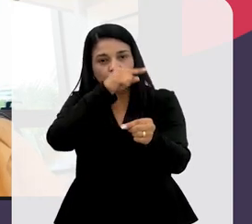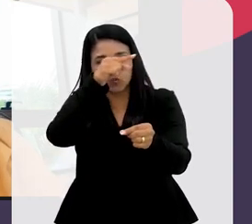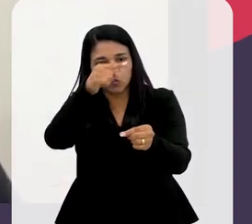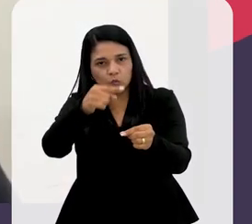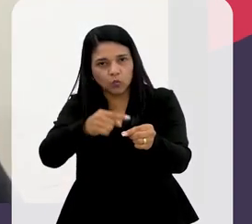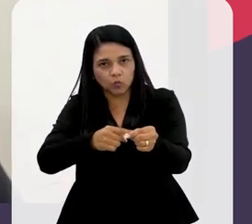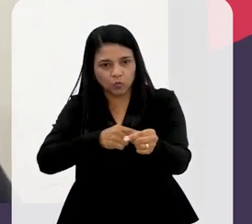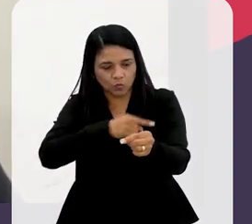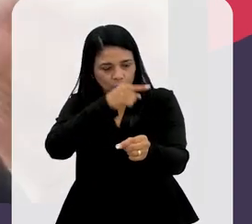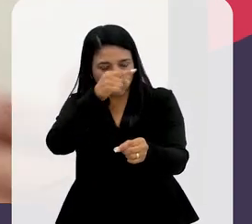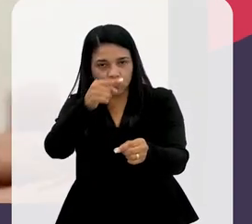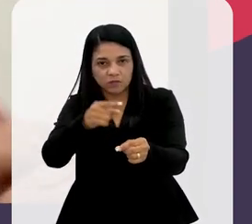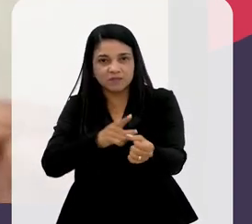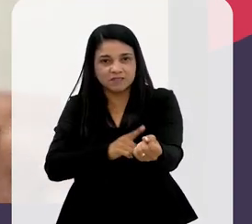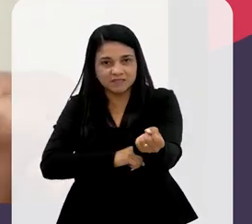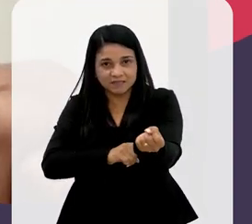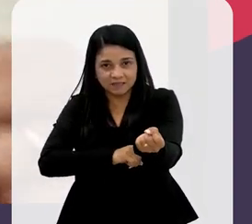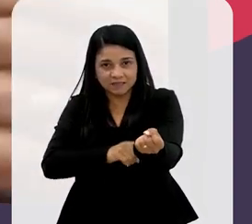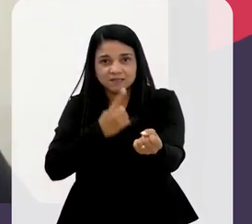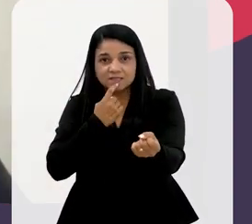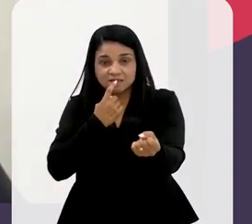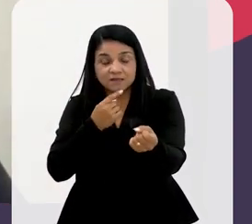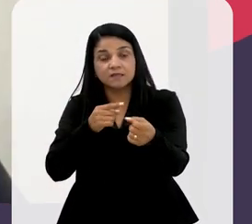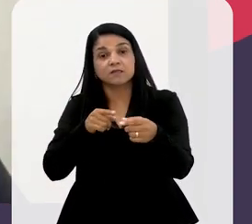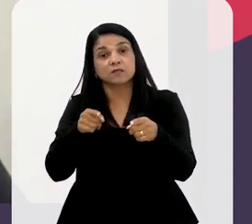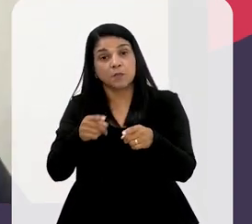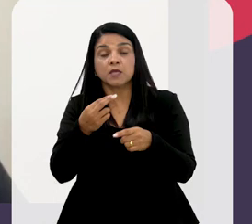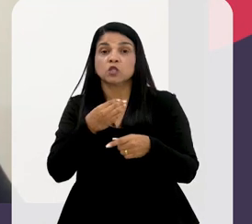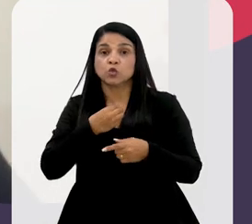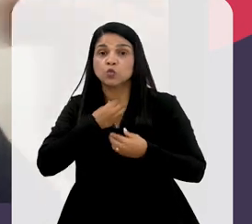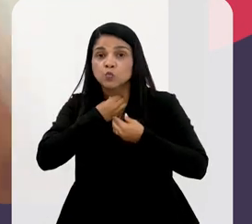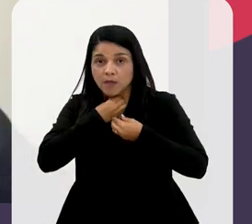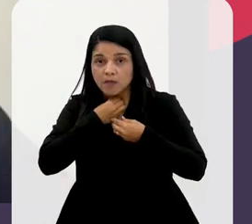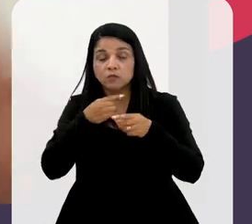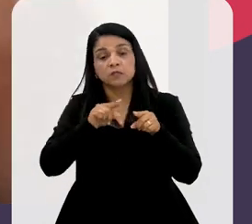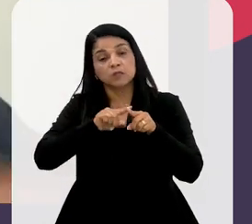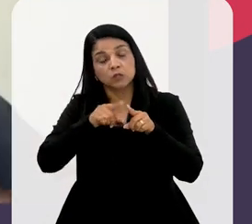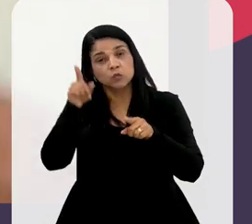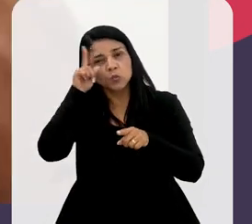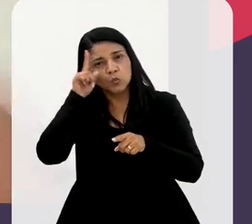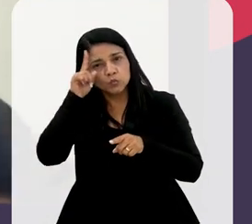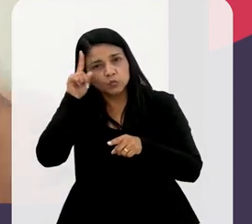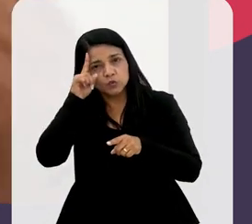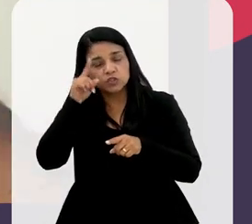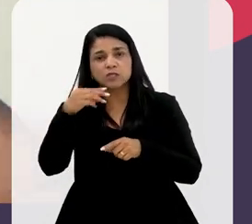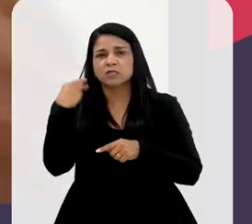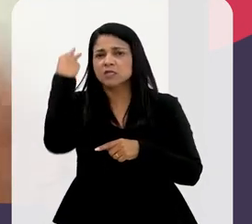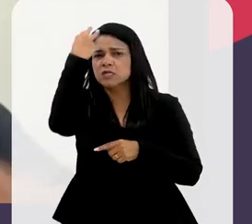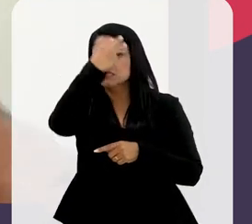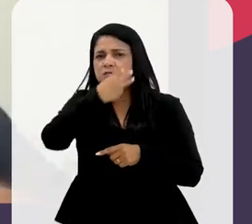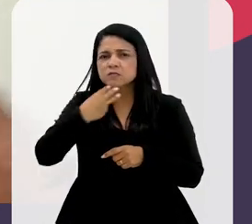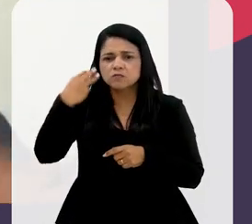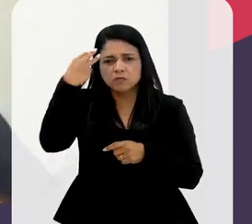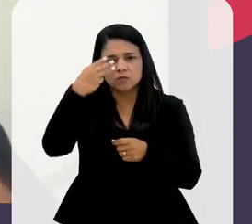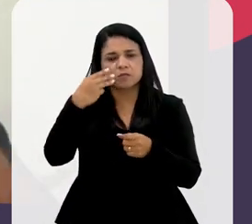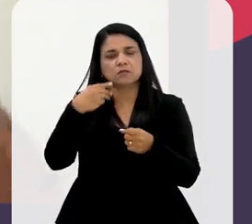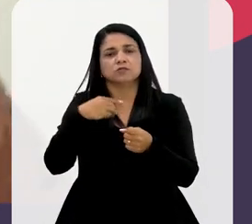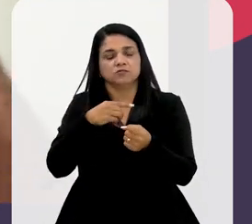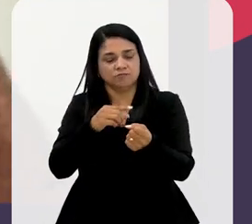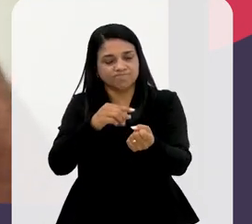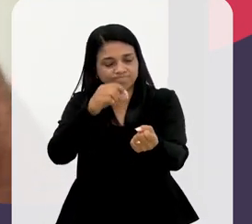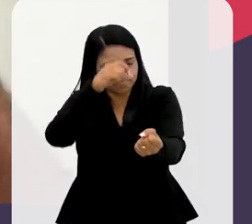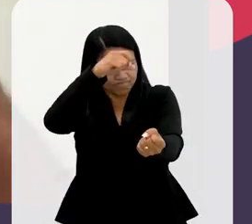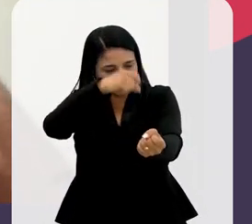tempo, mas eu fiz hemodiálise enquanto estava entubado, e depois eu ainda fiz, todo dia eu fazia 3 horas